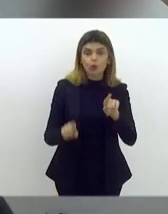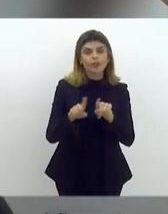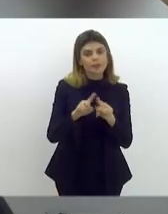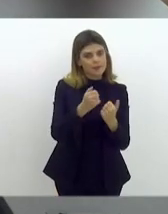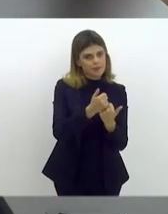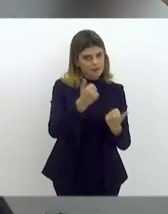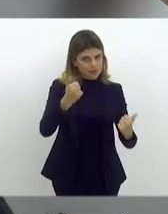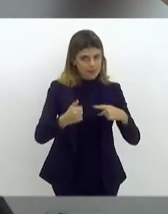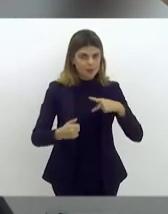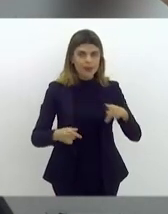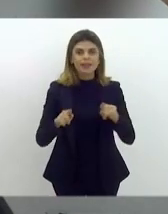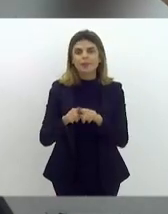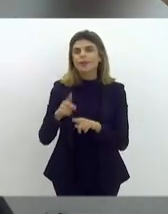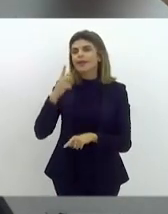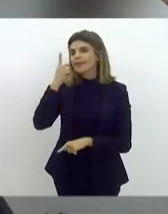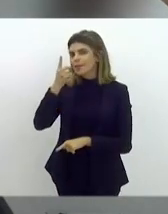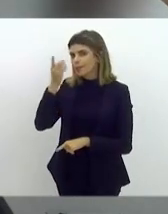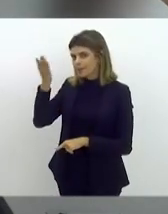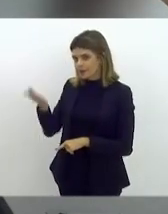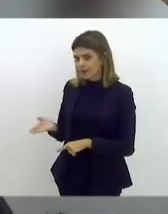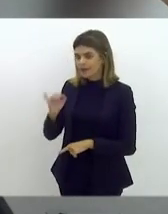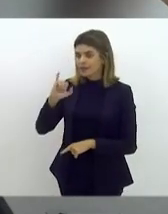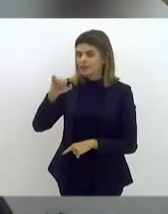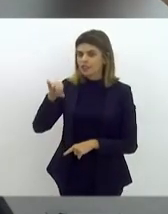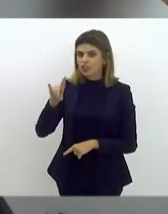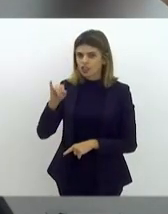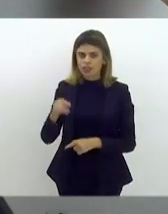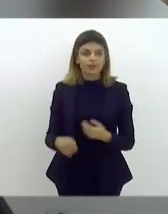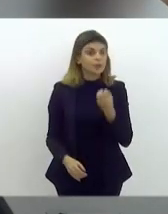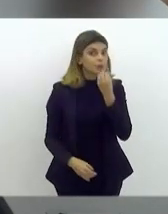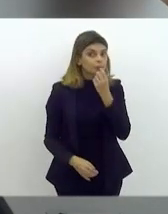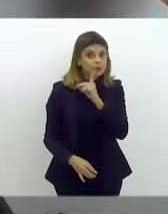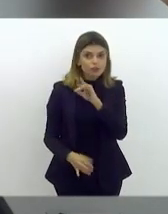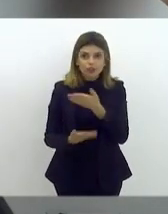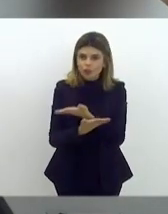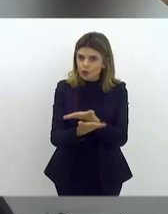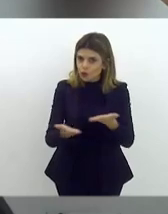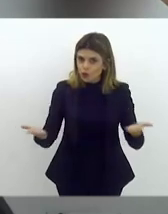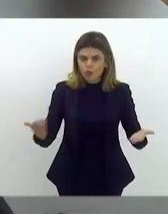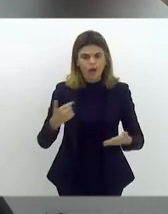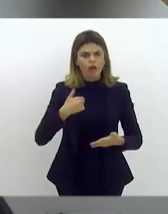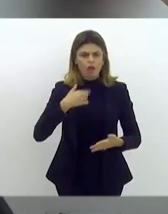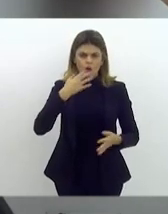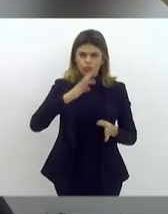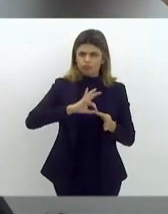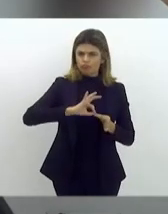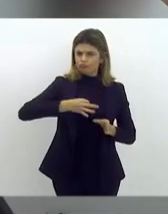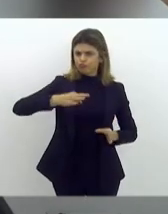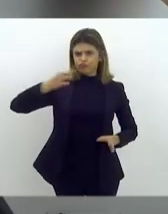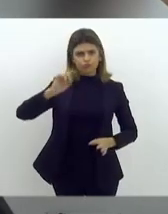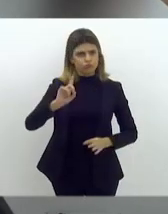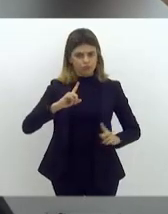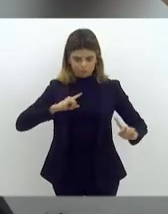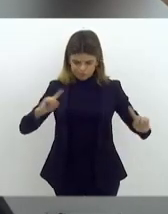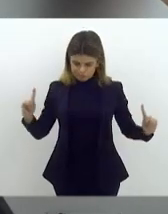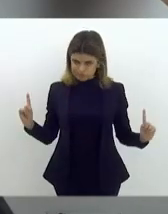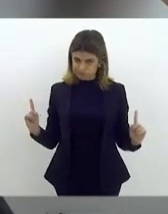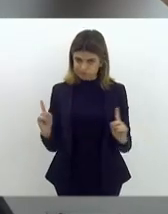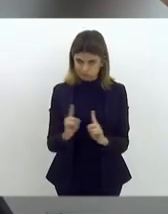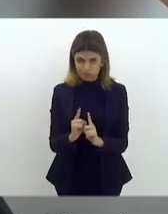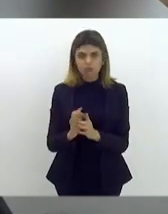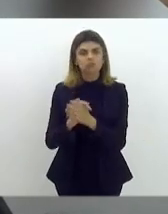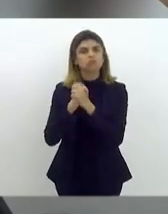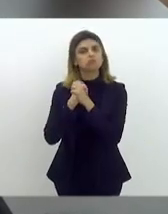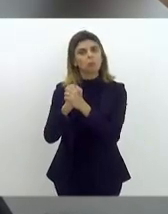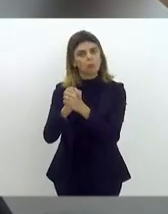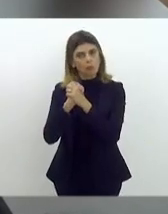índia Nossa relatora deputada Tia Jô bom dia a todos e todas eu não vou me alongar deputada Marta Rocha mas eu quero aqui